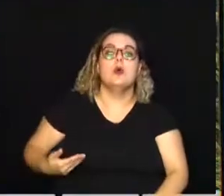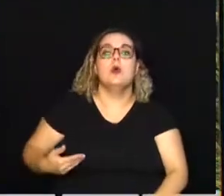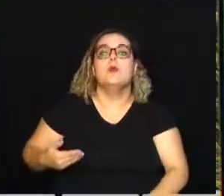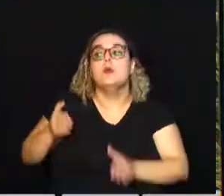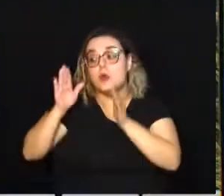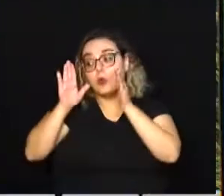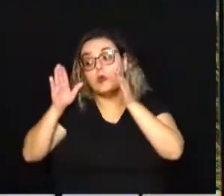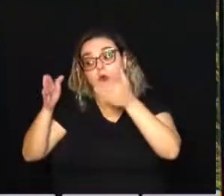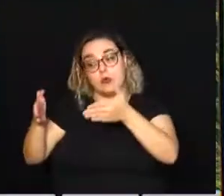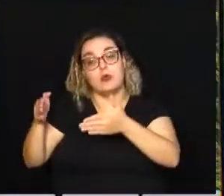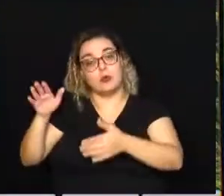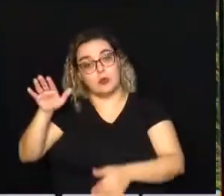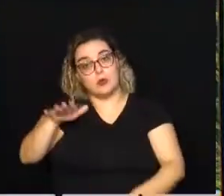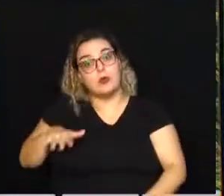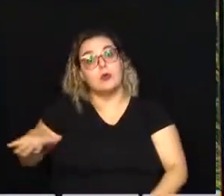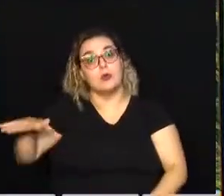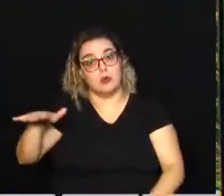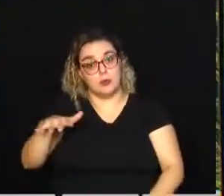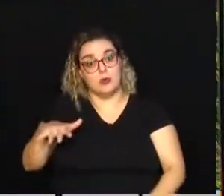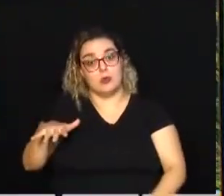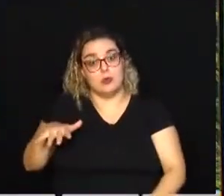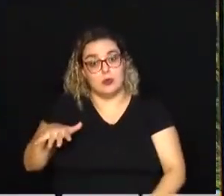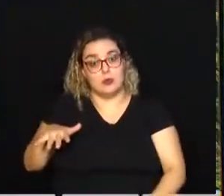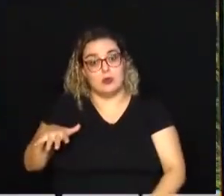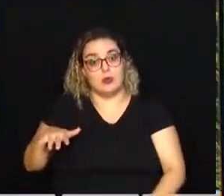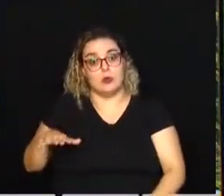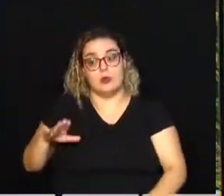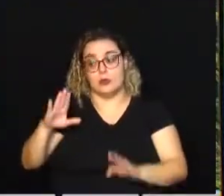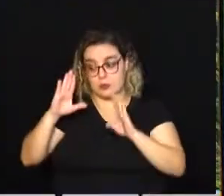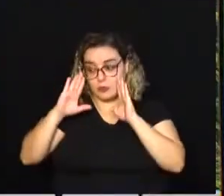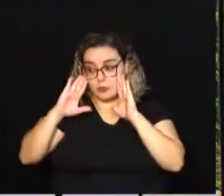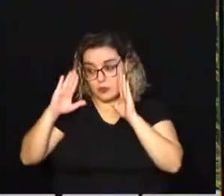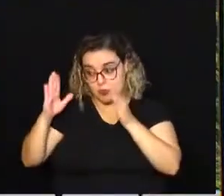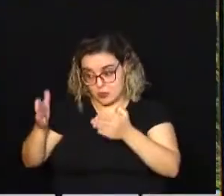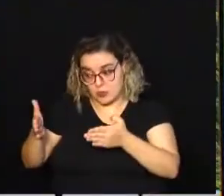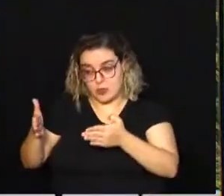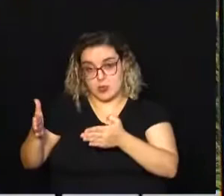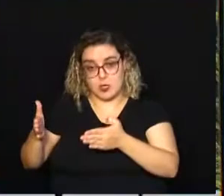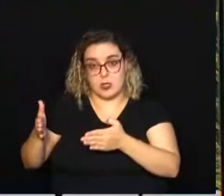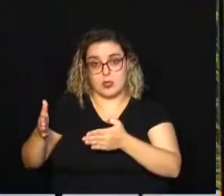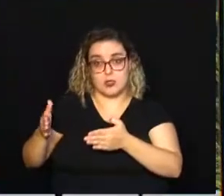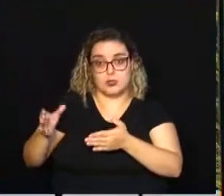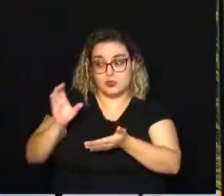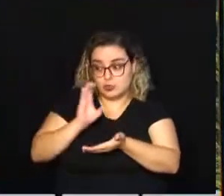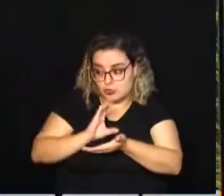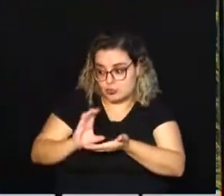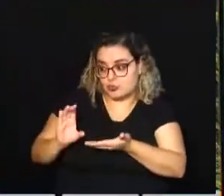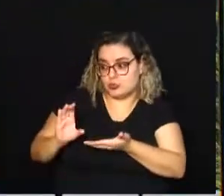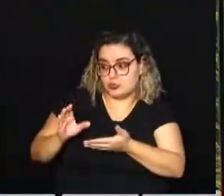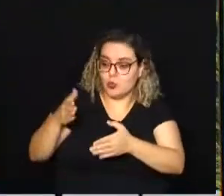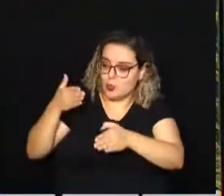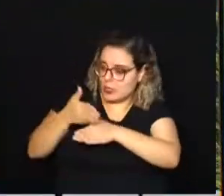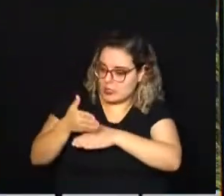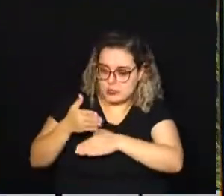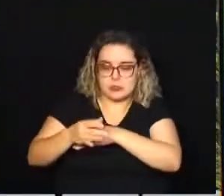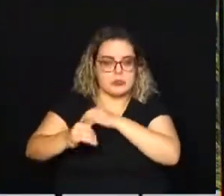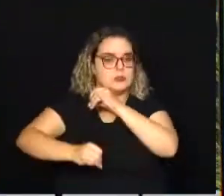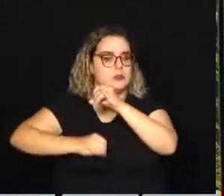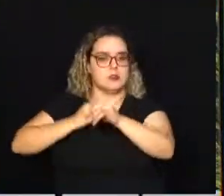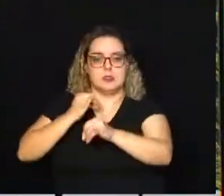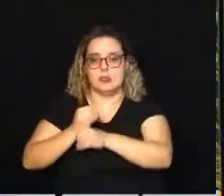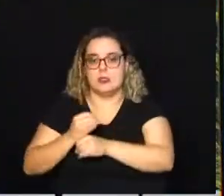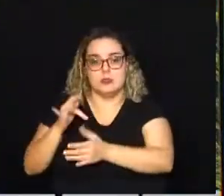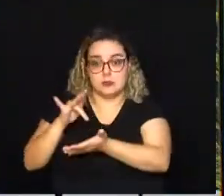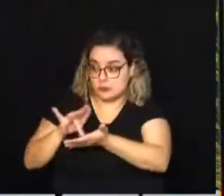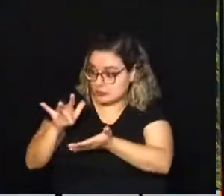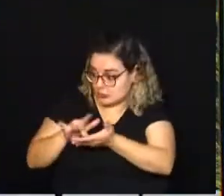priorizado isso, pelo menos isso. Se eles priorizassem, né, esses recursos, o acesso à rede, o acesso à internet, o acesso